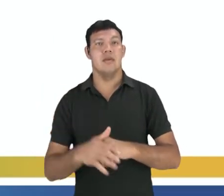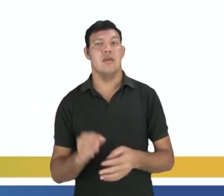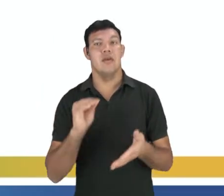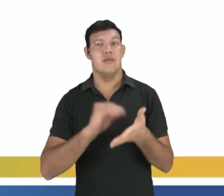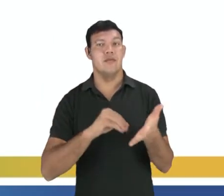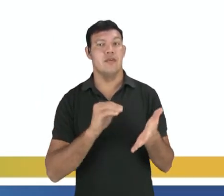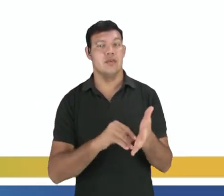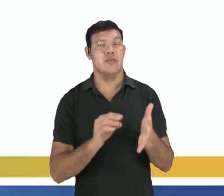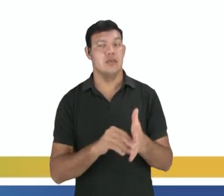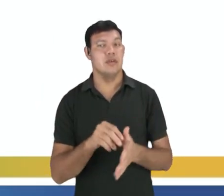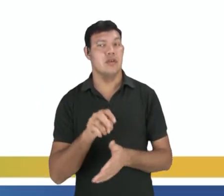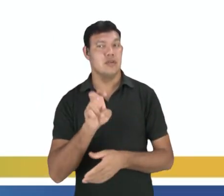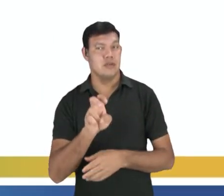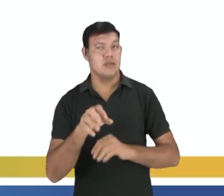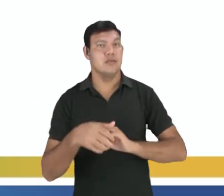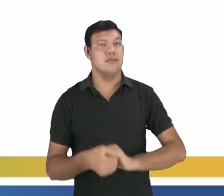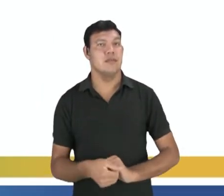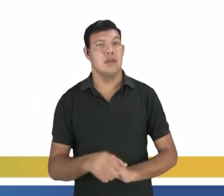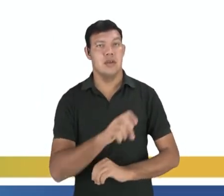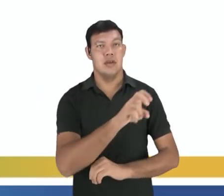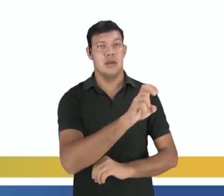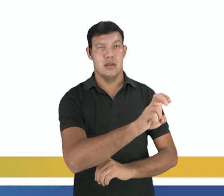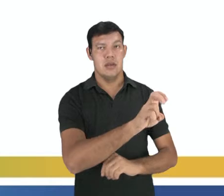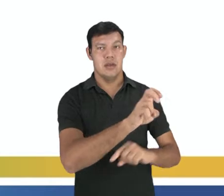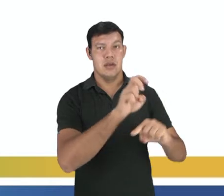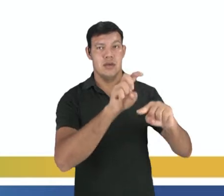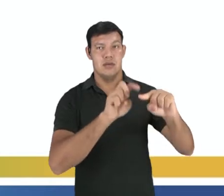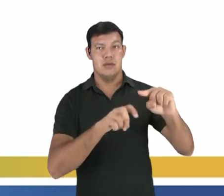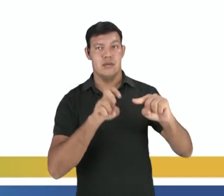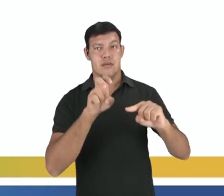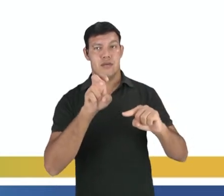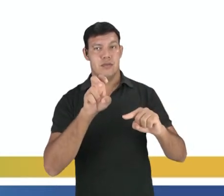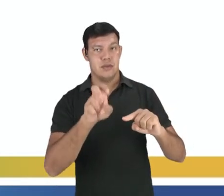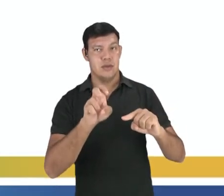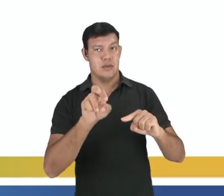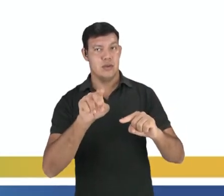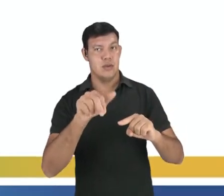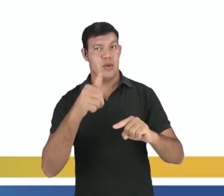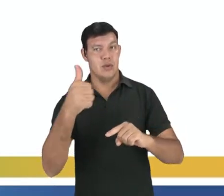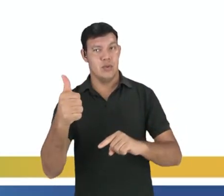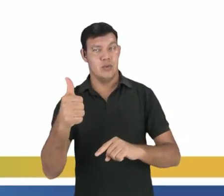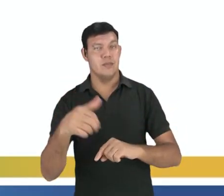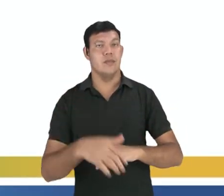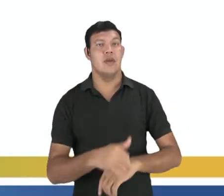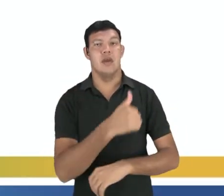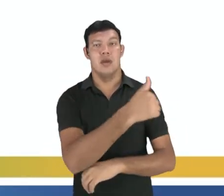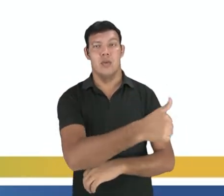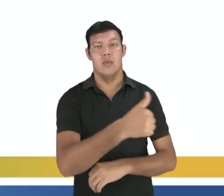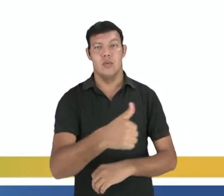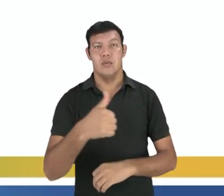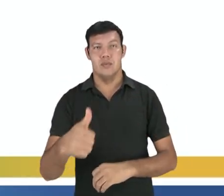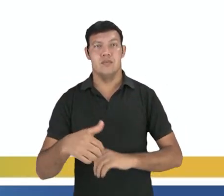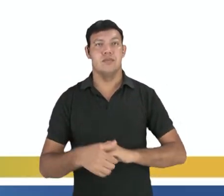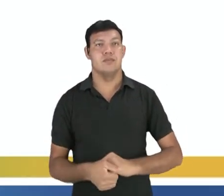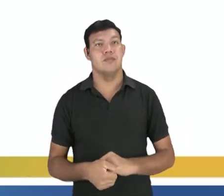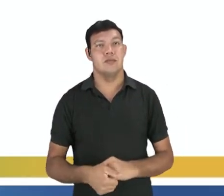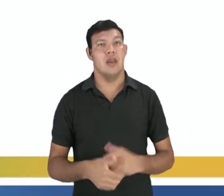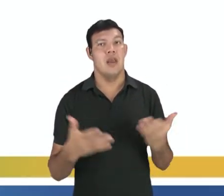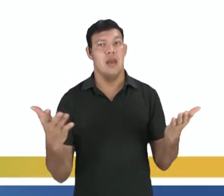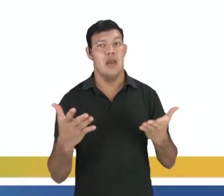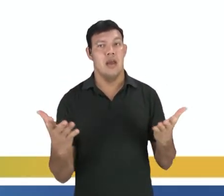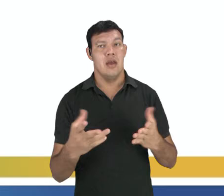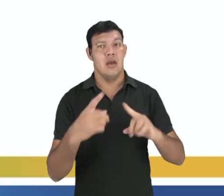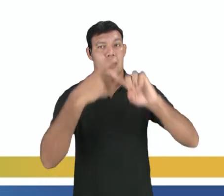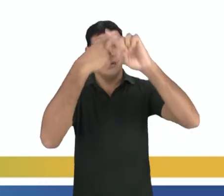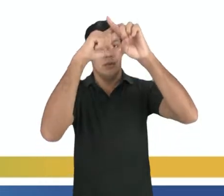5, eu vou dividir ele por 5, que vai dar 1. Então, todos ficaram unidade, então o que eu vou fazer? Vou multiplicar esses números. Ó. 2 vezes